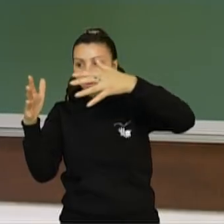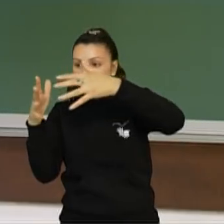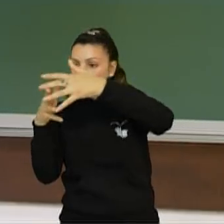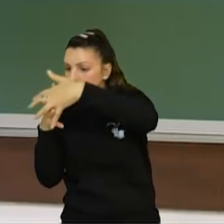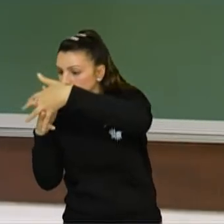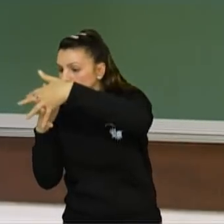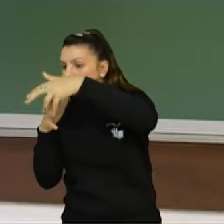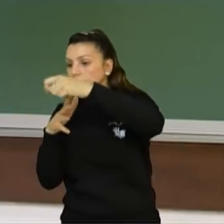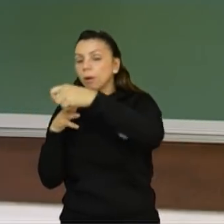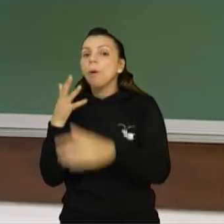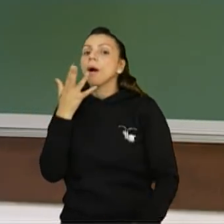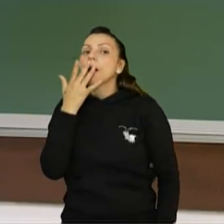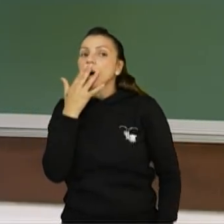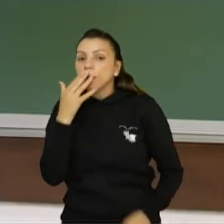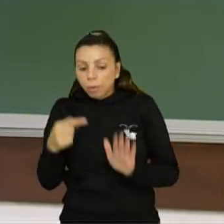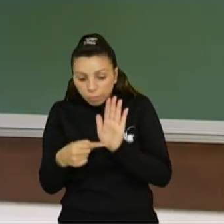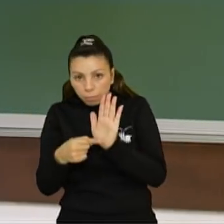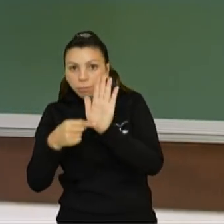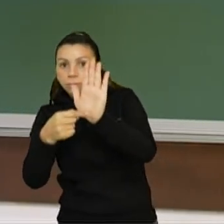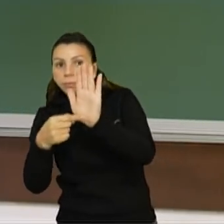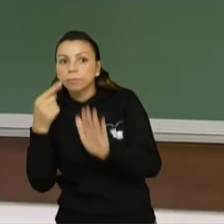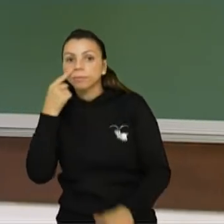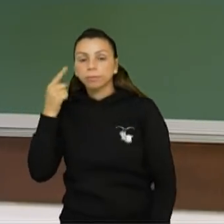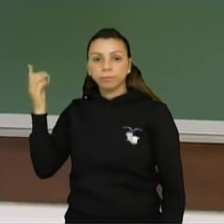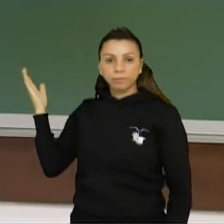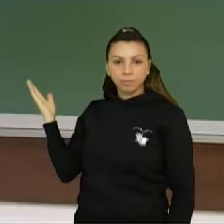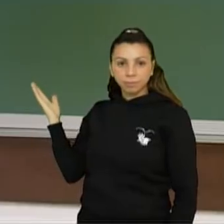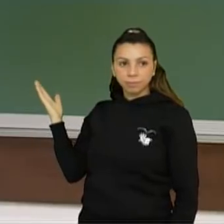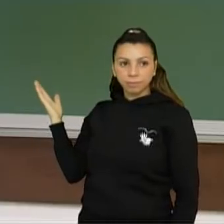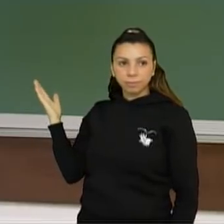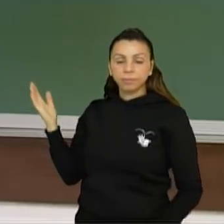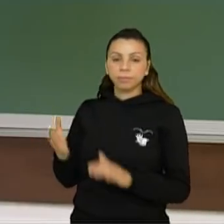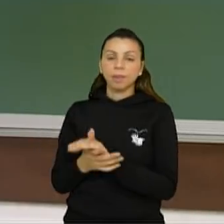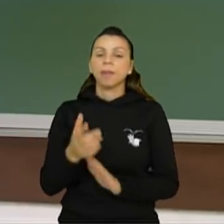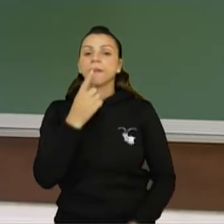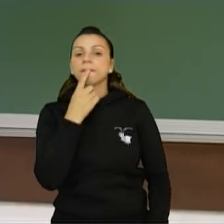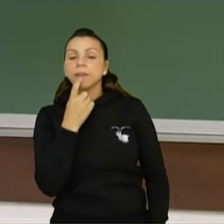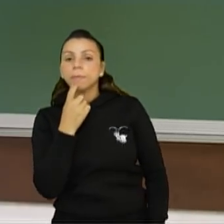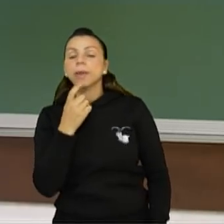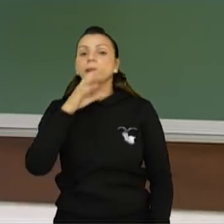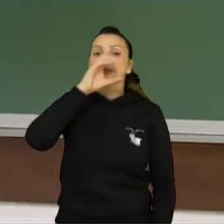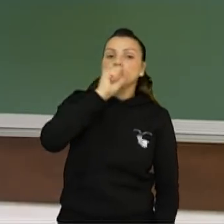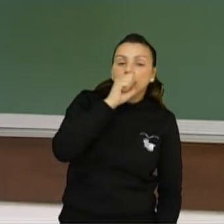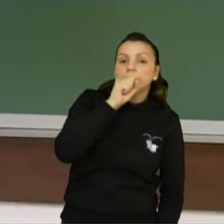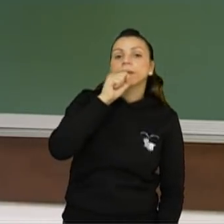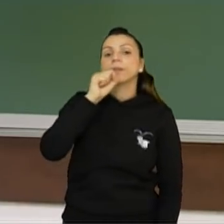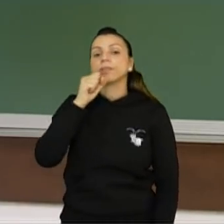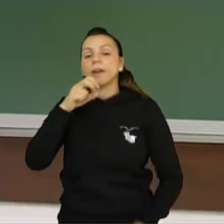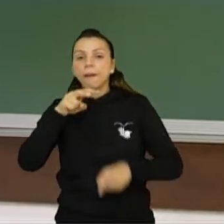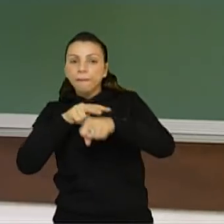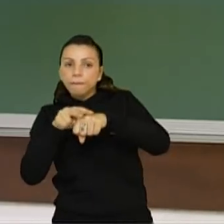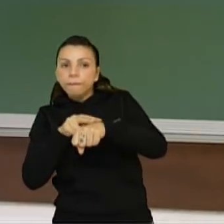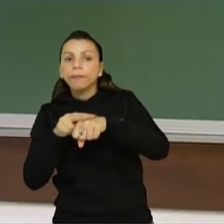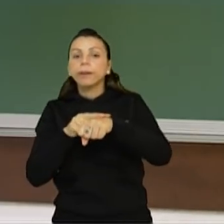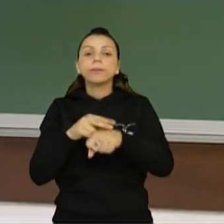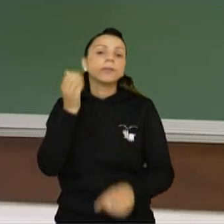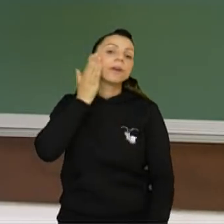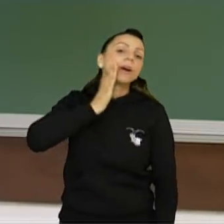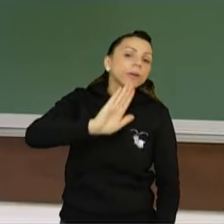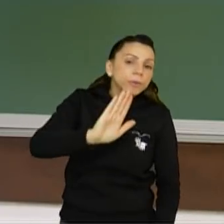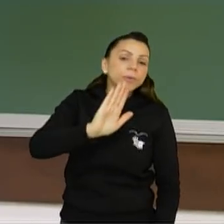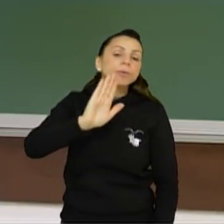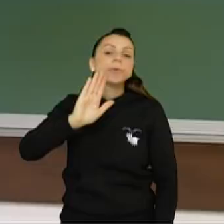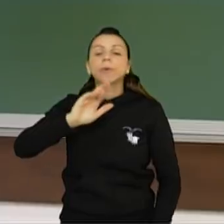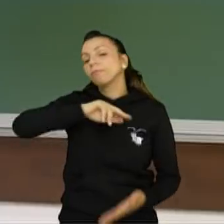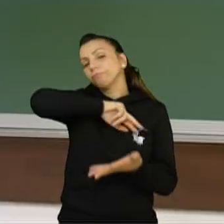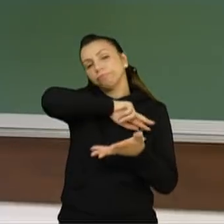seriam apresentadas. Então, nós temos aqui essas cores, né? Que seria o vermelho, laranja, amarelo, verde, azul, anil, violeta, assim vai. Para ele, a cor